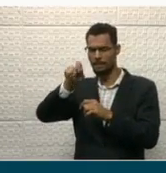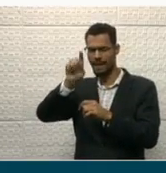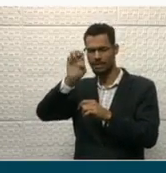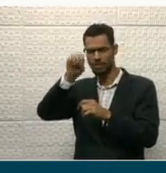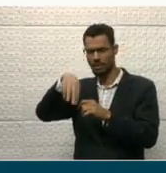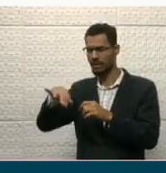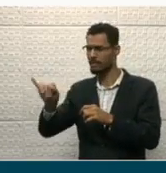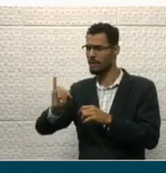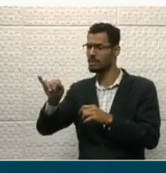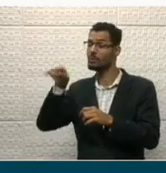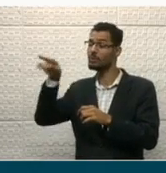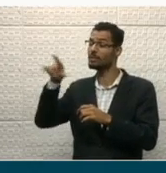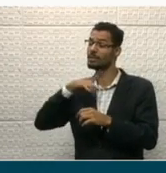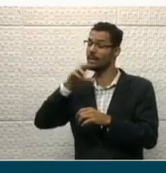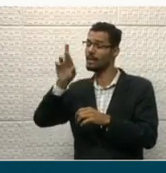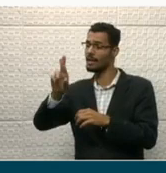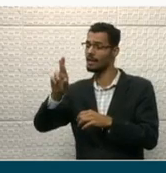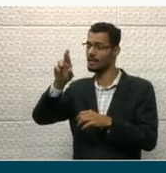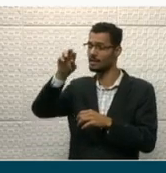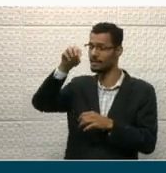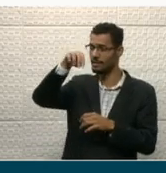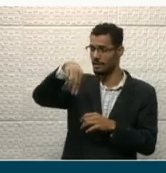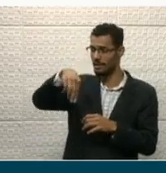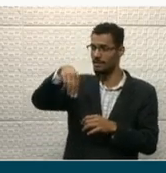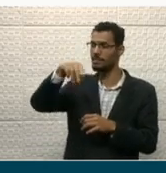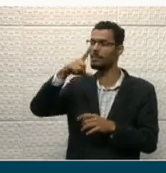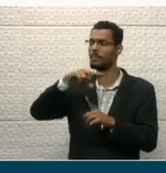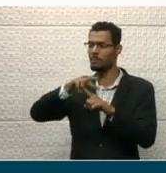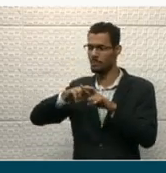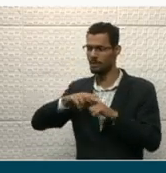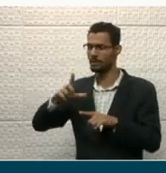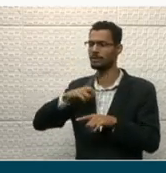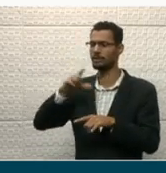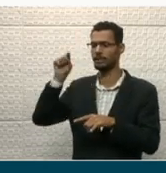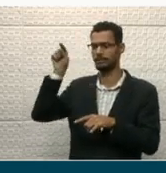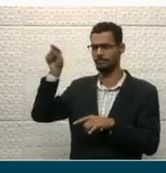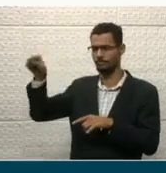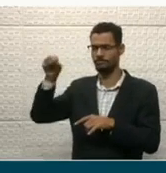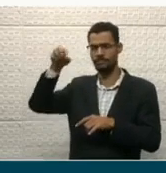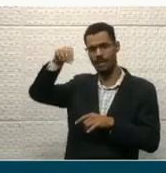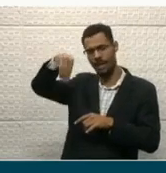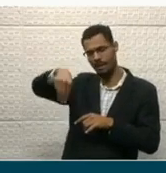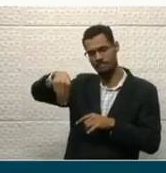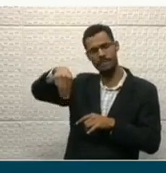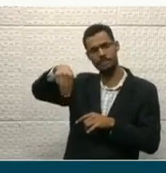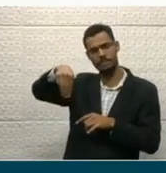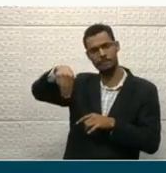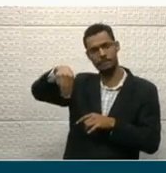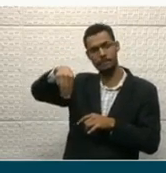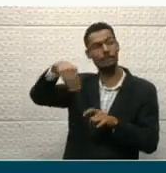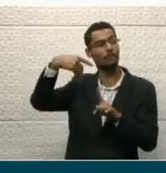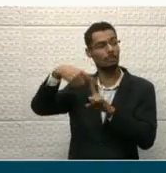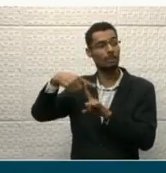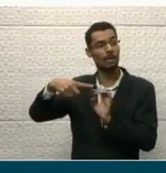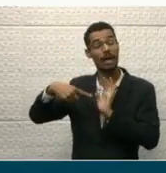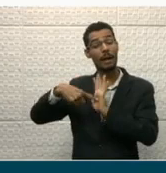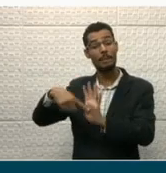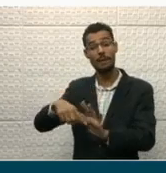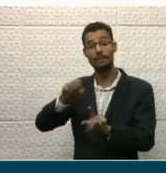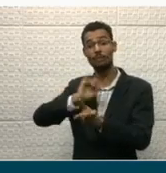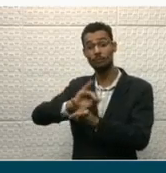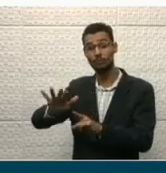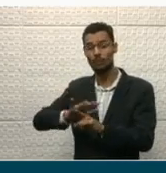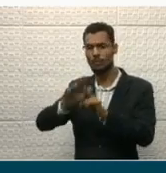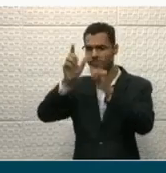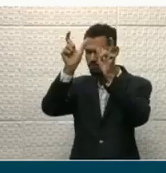contradomínio são de Rm, por isso que eles possuem M componentes. Ele vai ser representado na forma